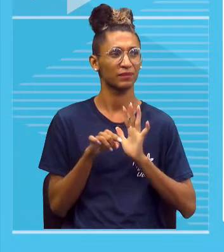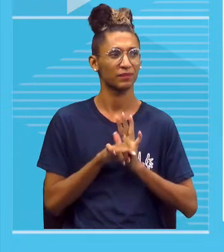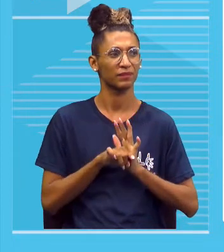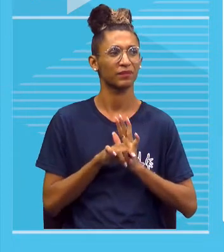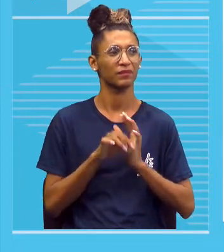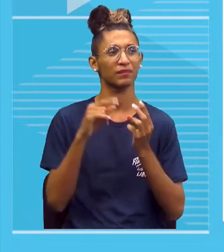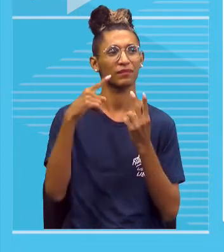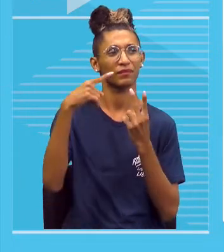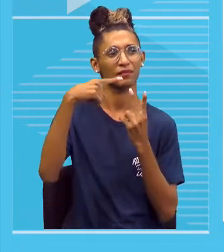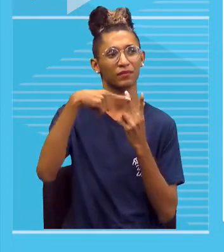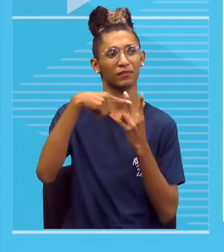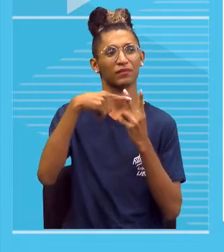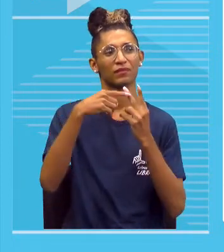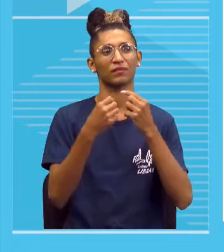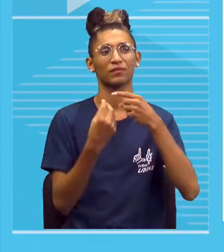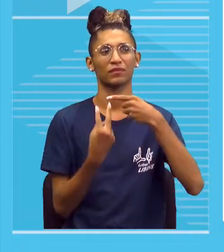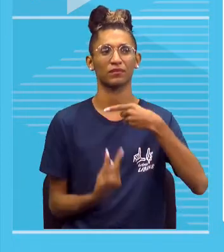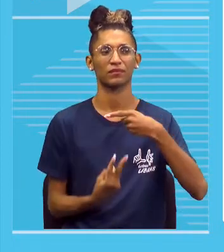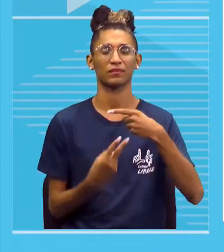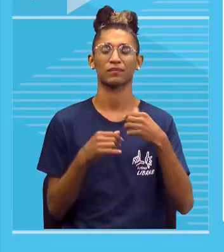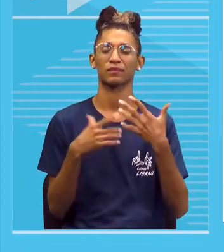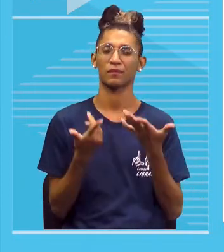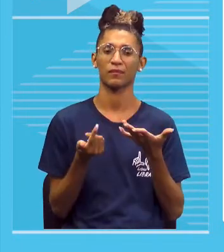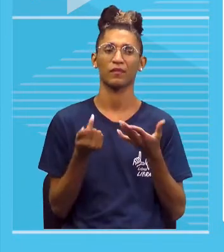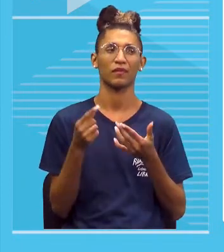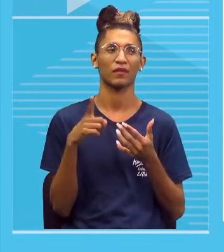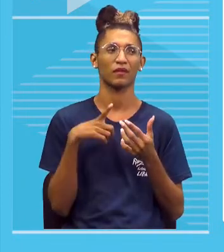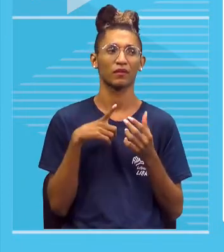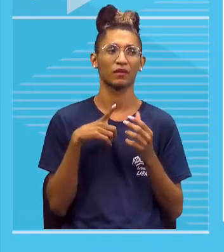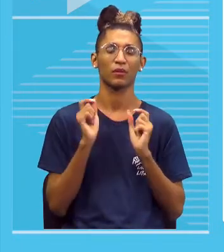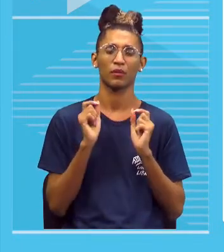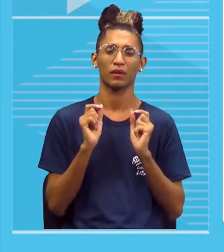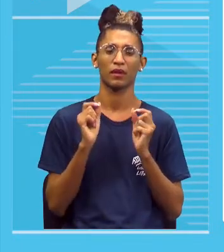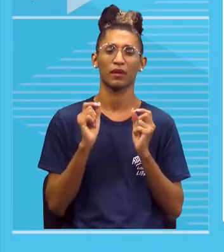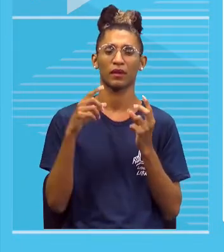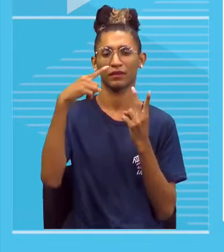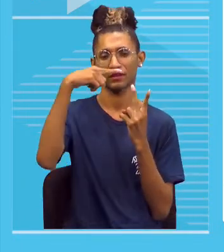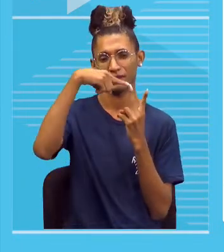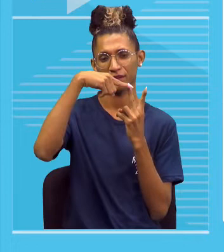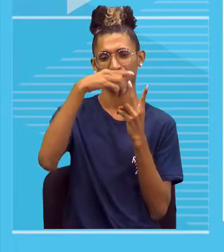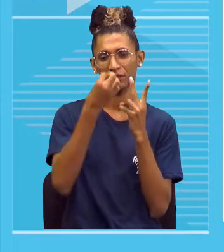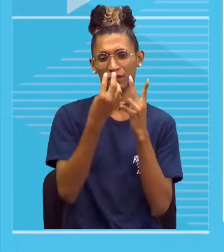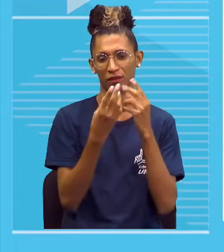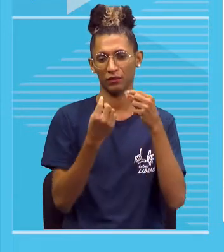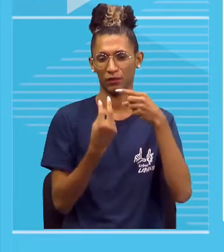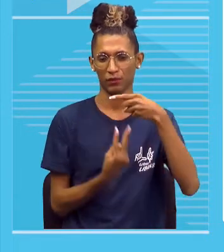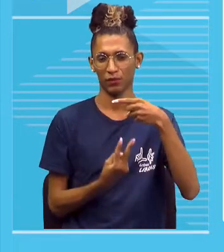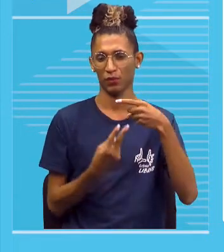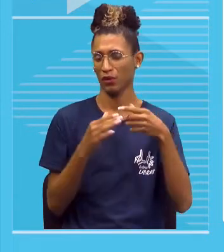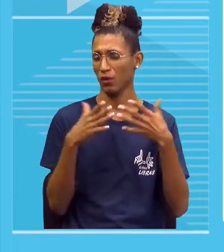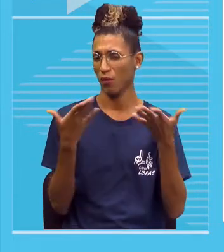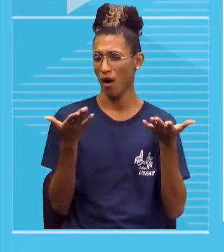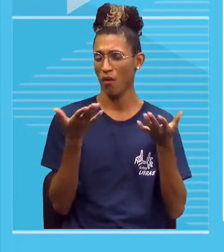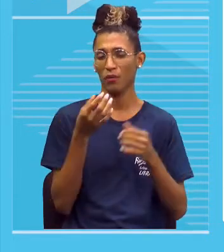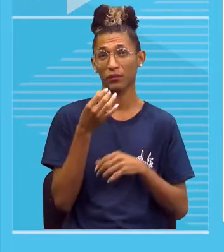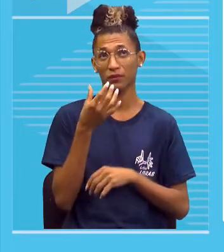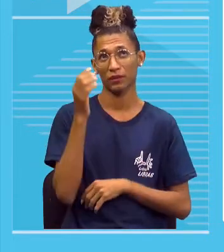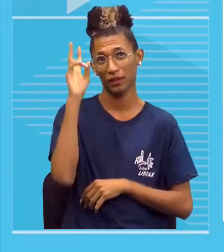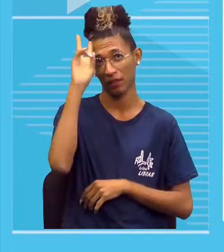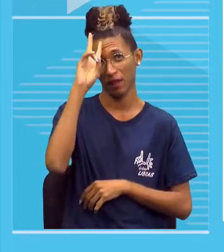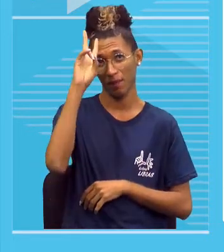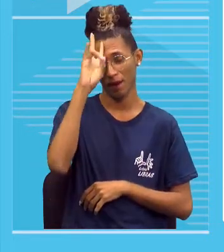você já procura na sua mente quem é que tens e no raiz de 3 sobre 2 60